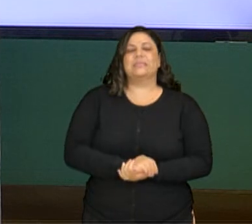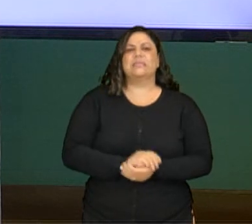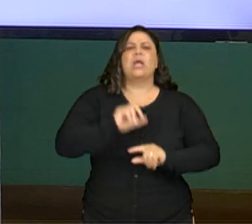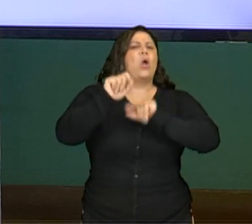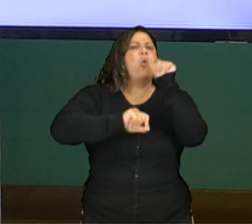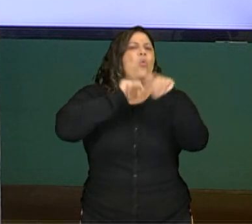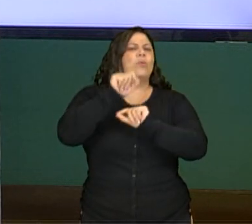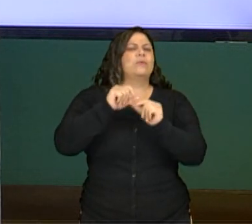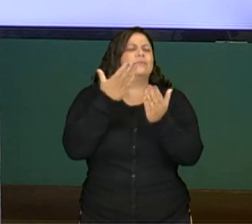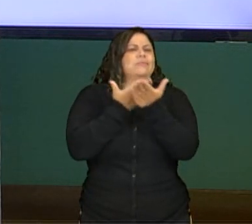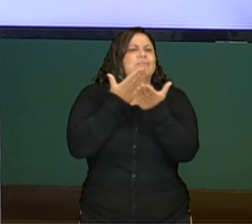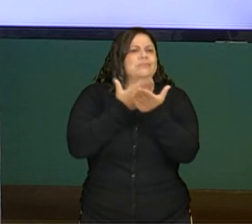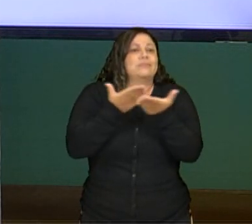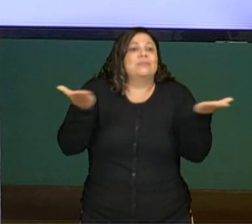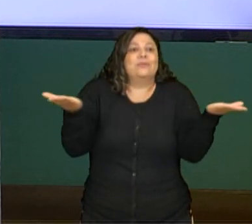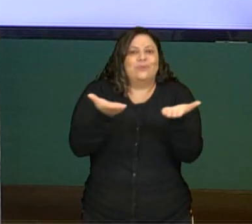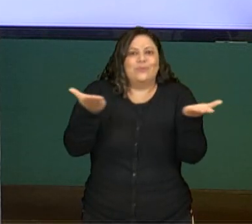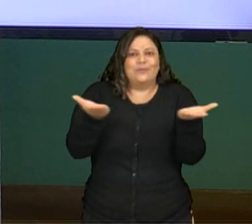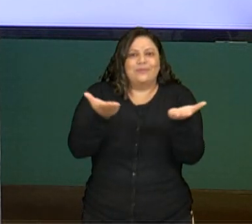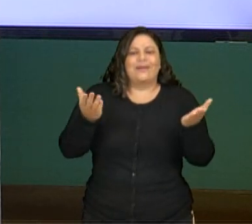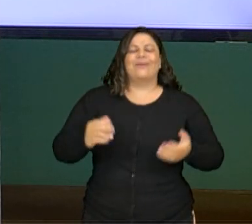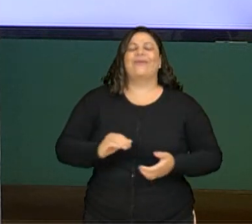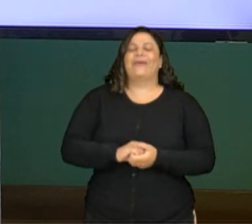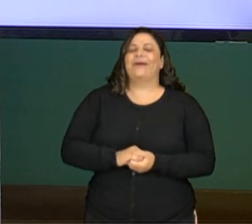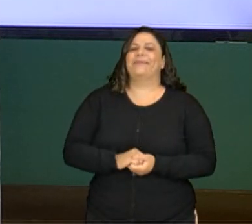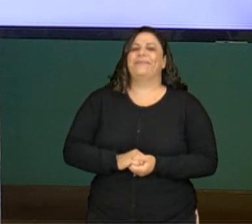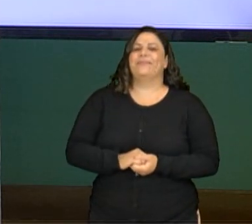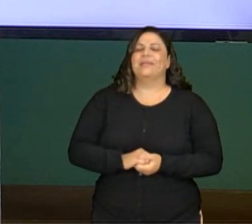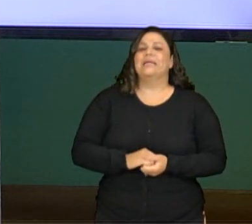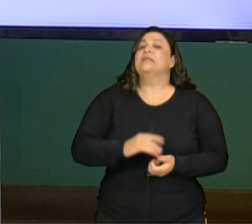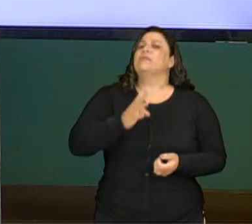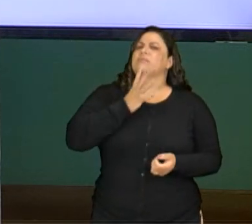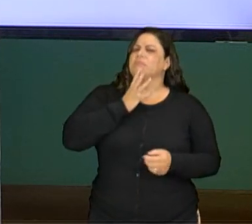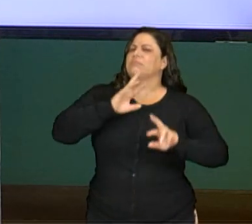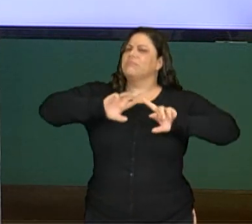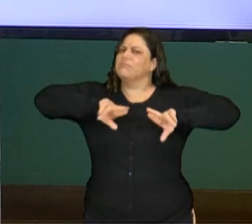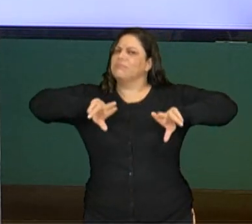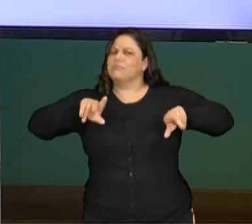nós estudamos nesta aula? Nós